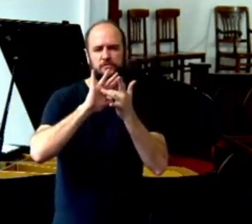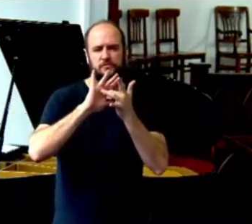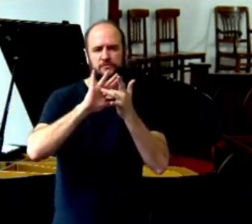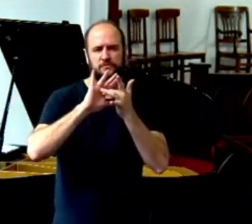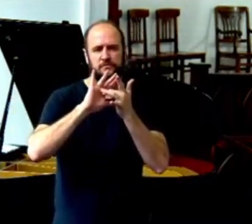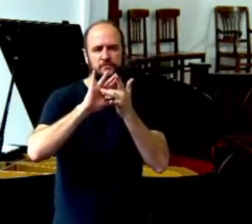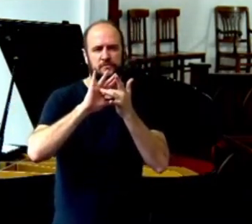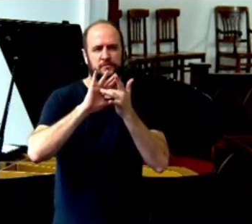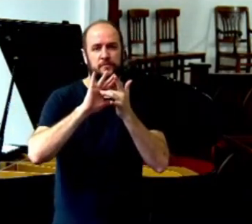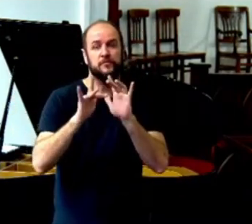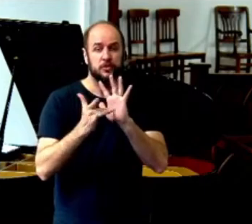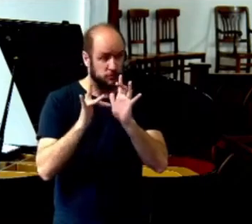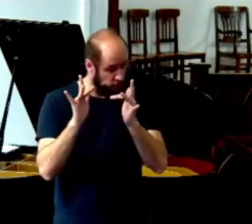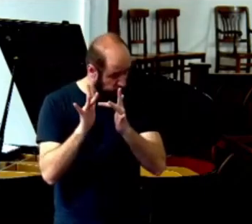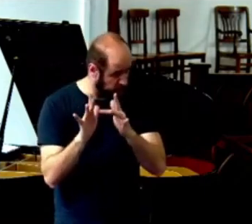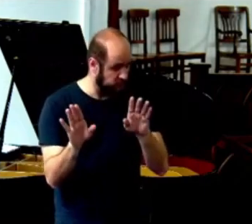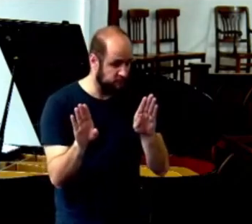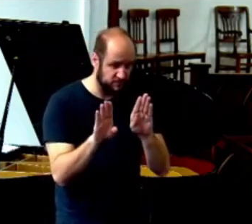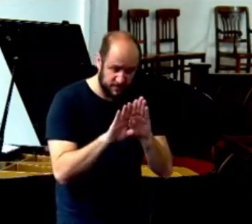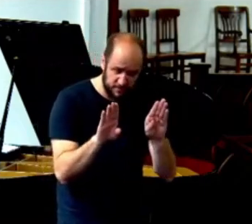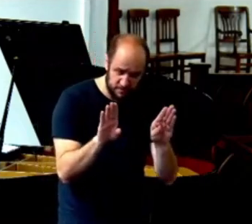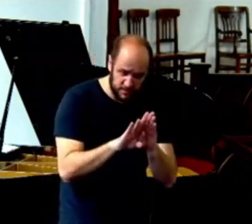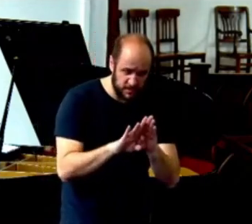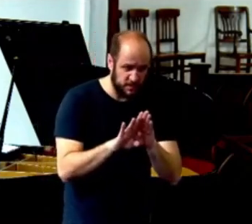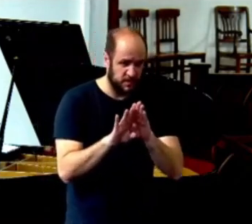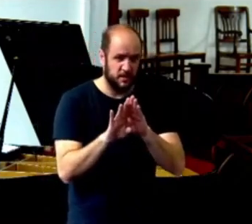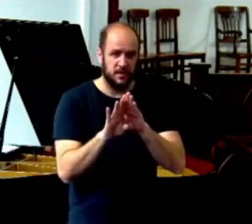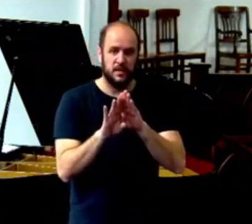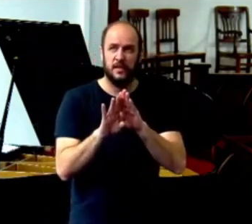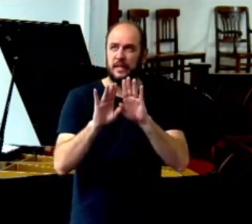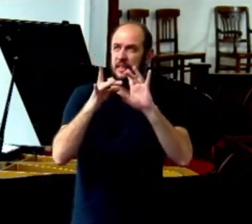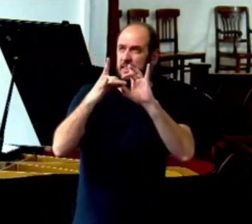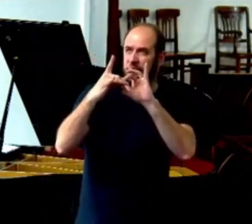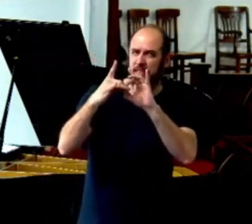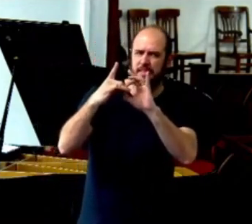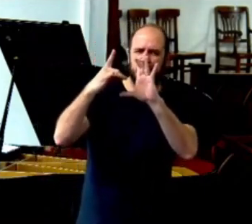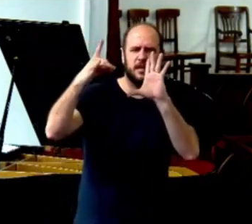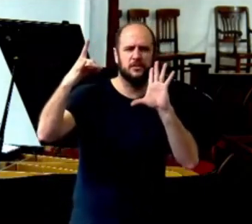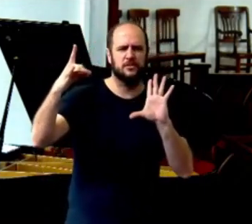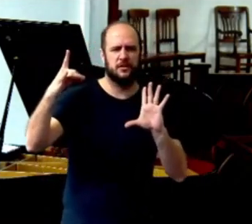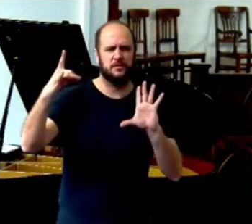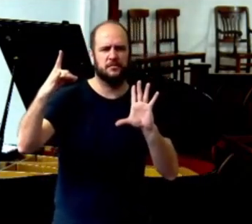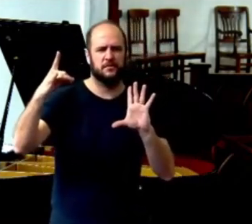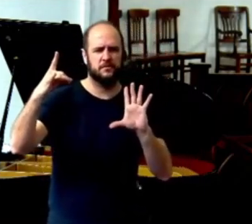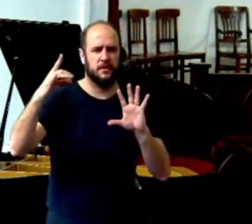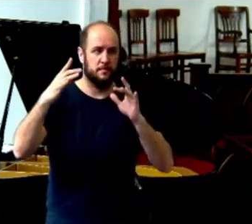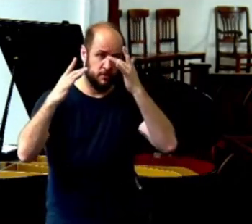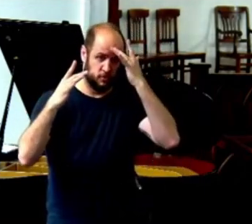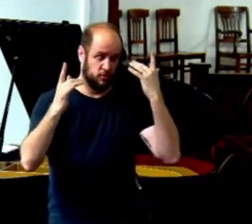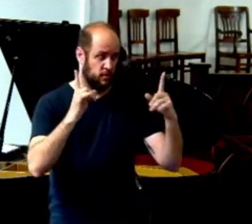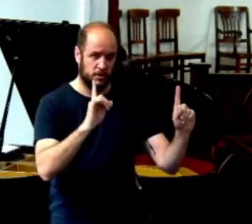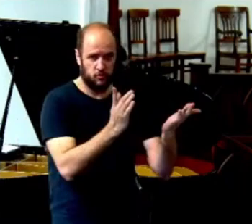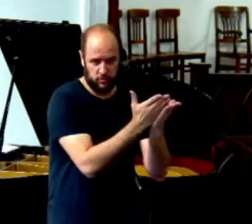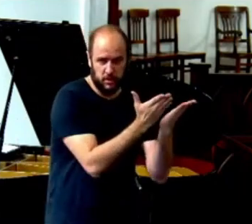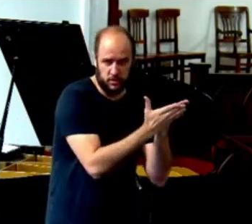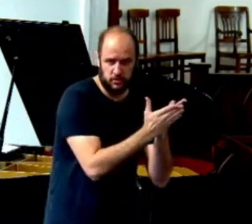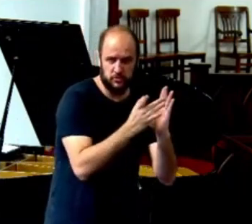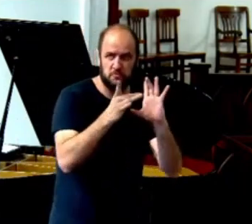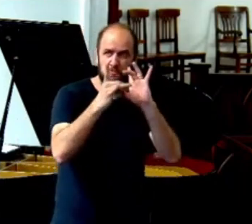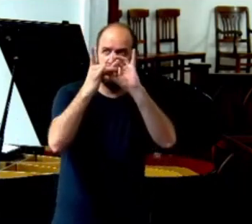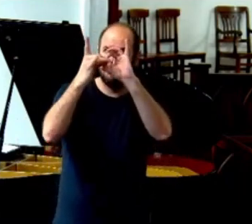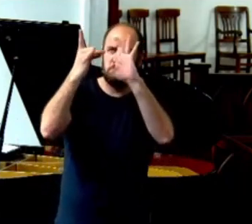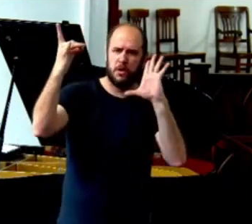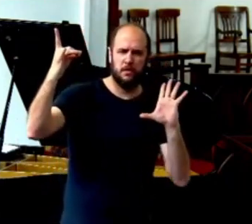também rejeita de tê-lo como seu Pai o não cristão.